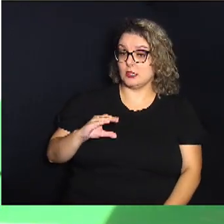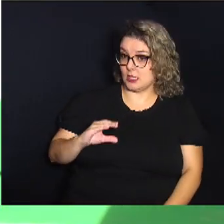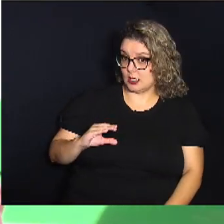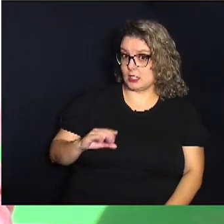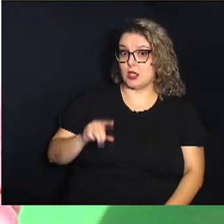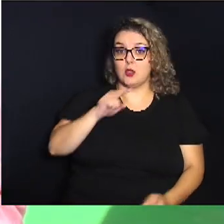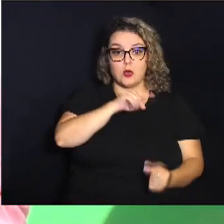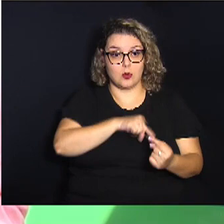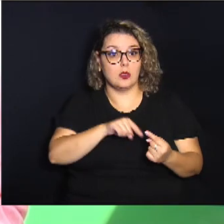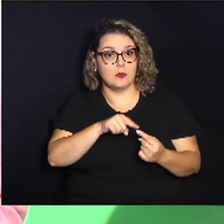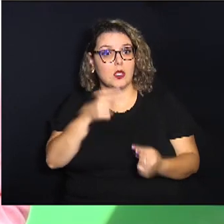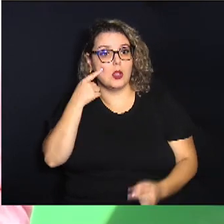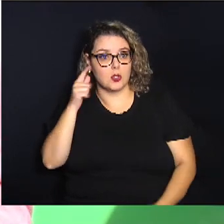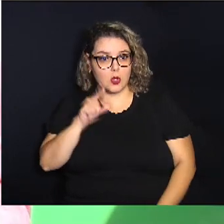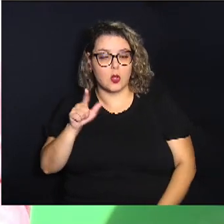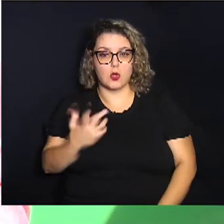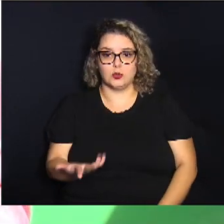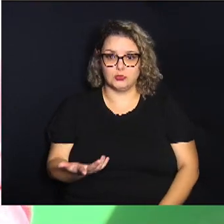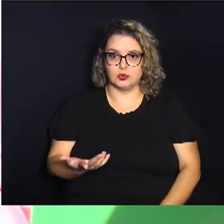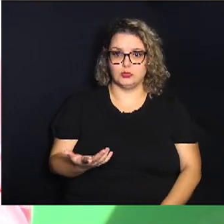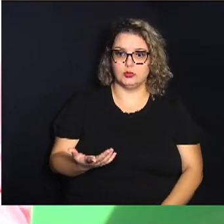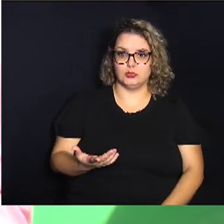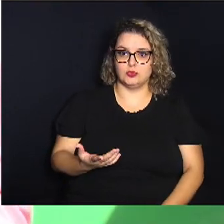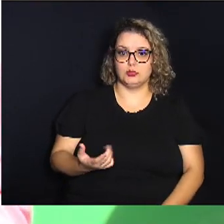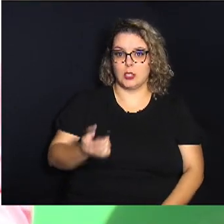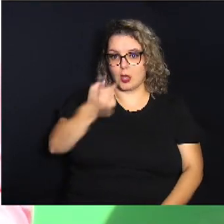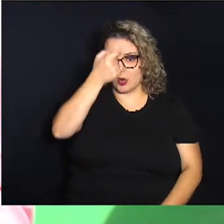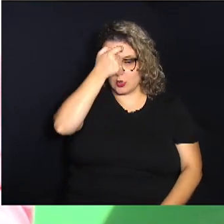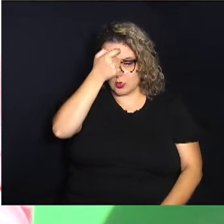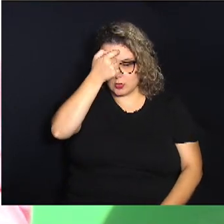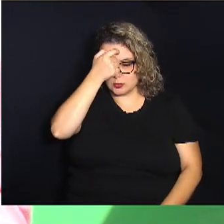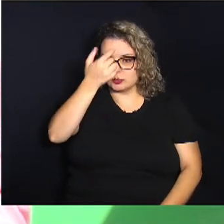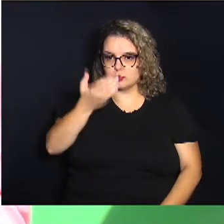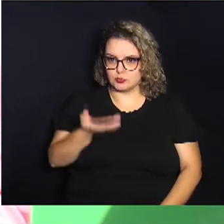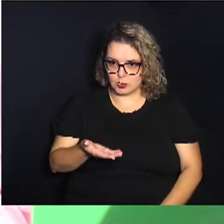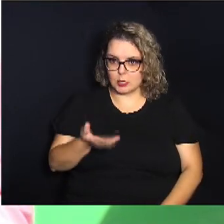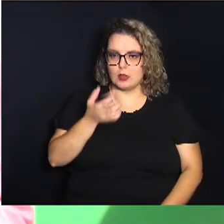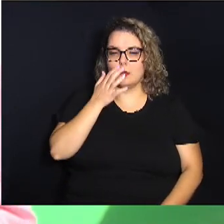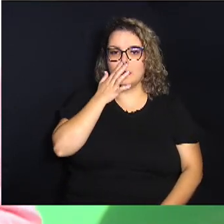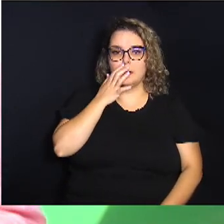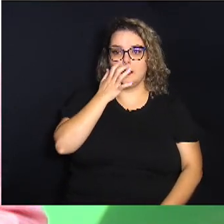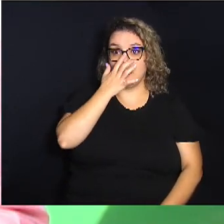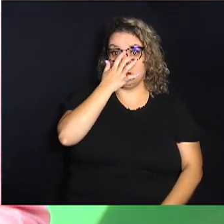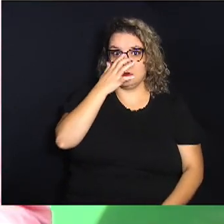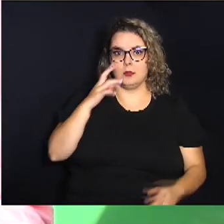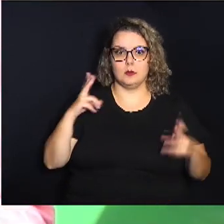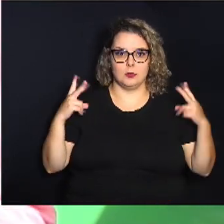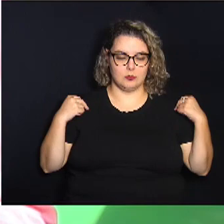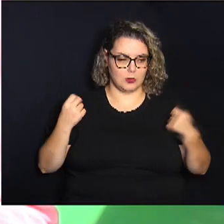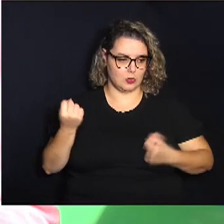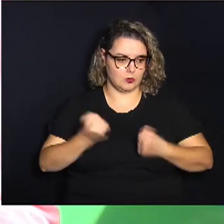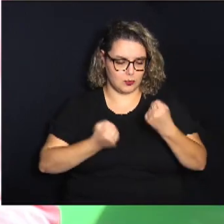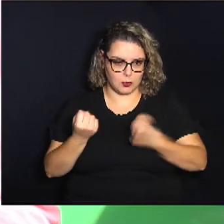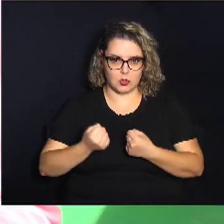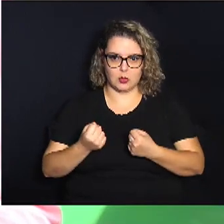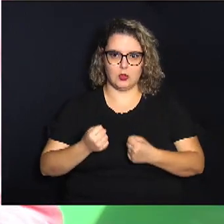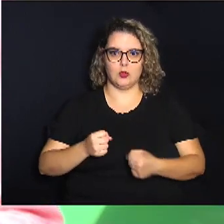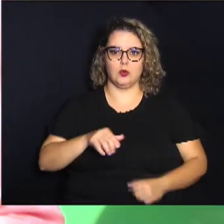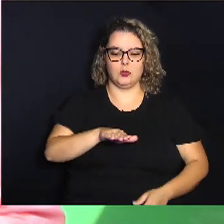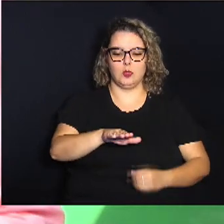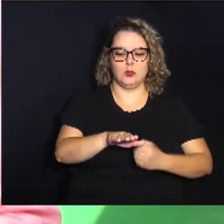objetivo evidentemente de conscientizar os motoristas sobre a emissão de